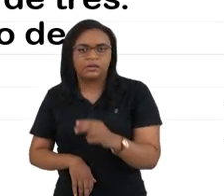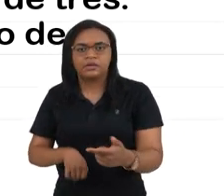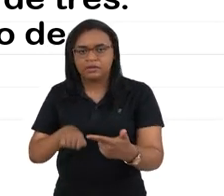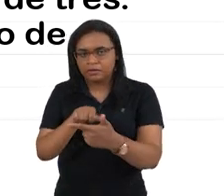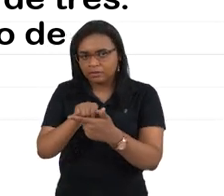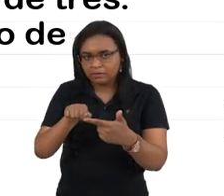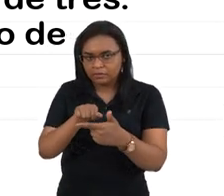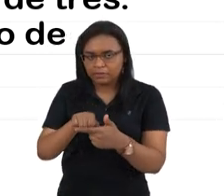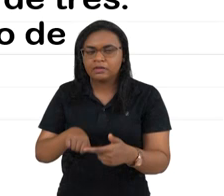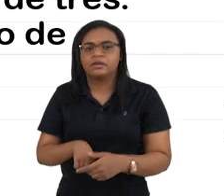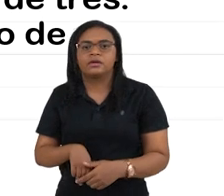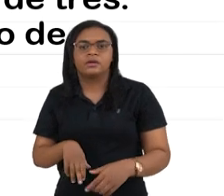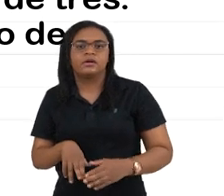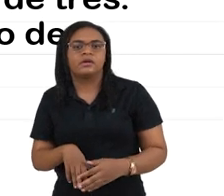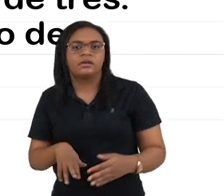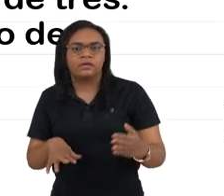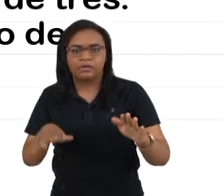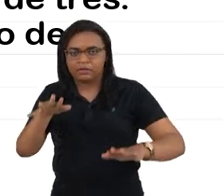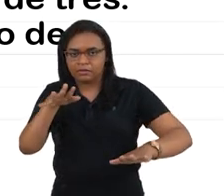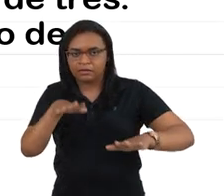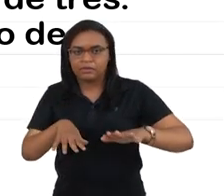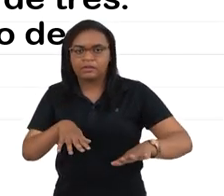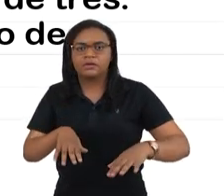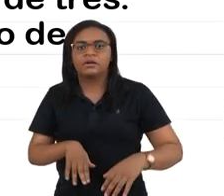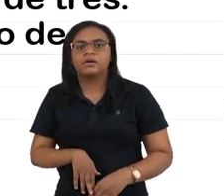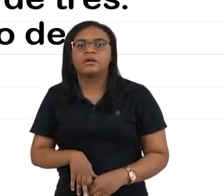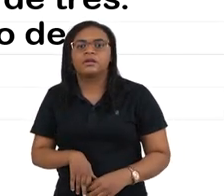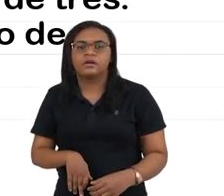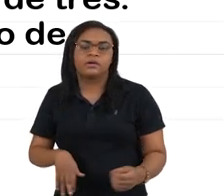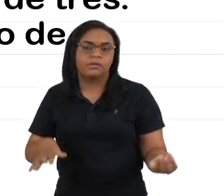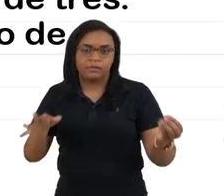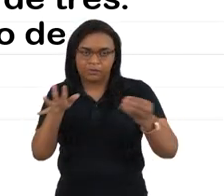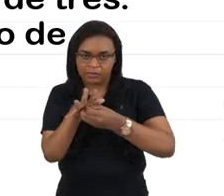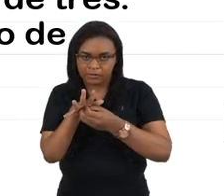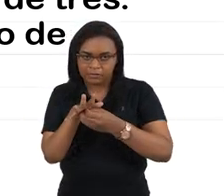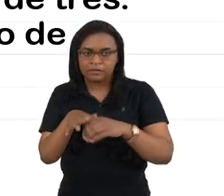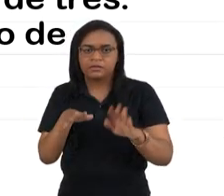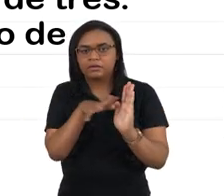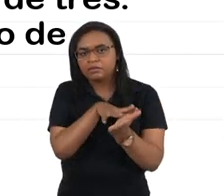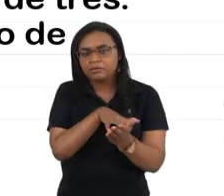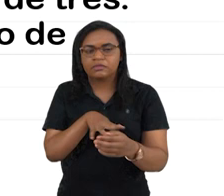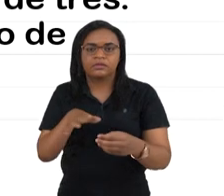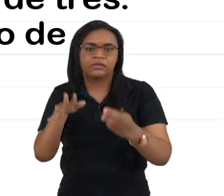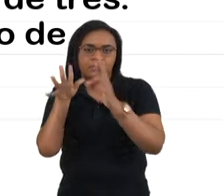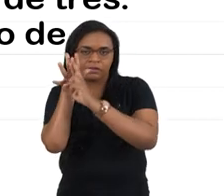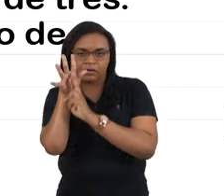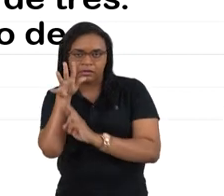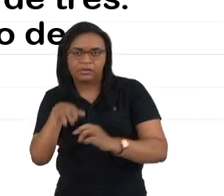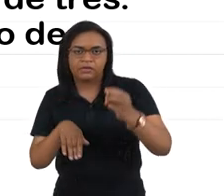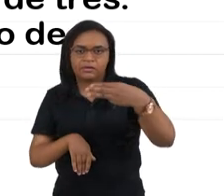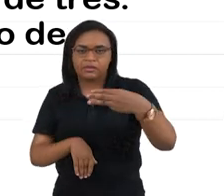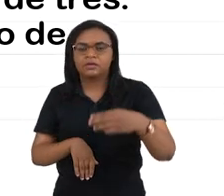envolvam relação de proporcionalidade com ou sem a aplicação de regras de três e elaborar problemas que envolvam o conceito